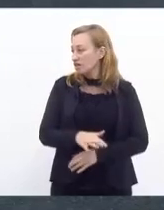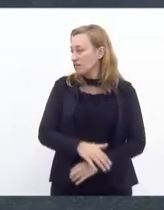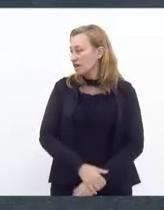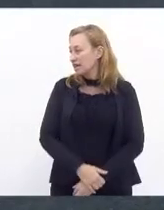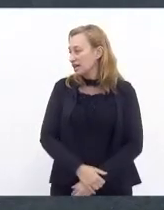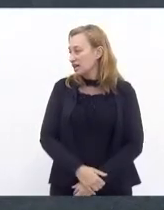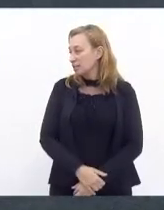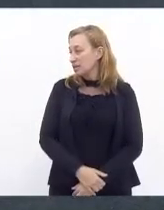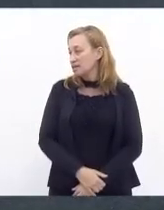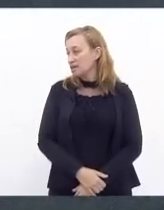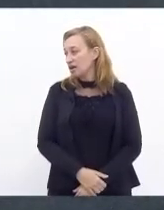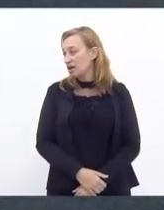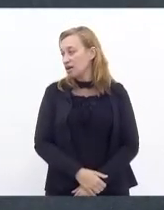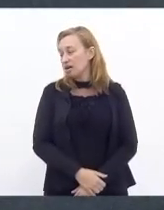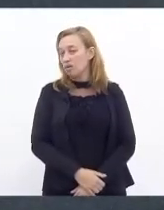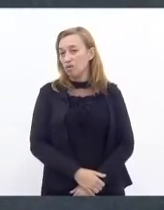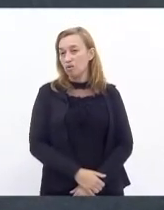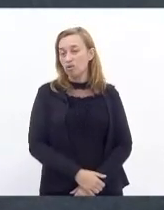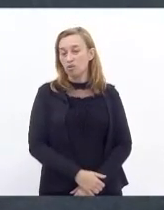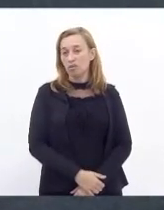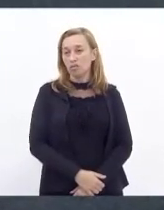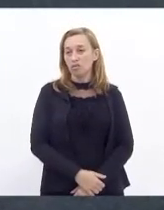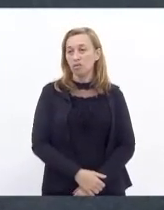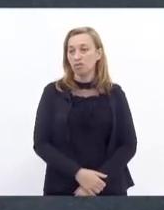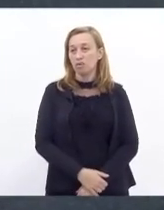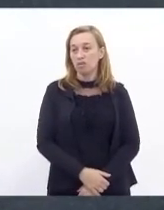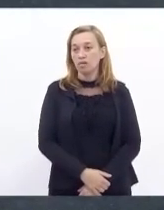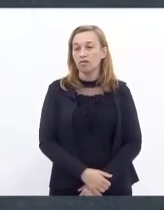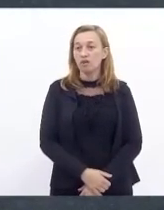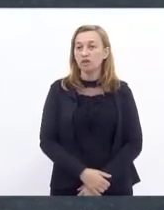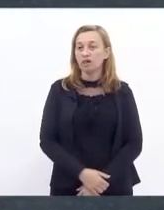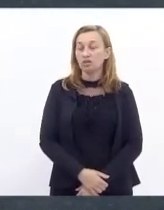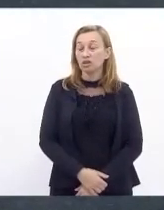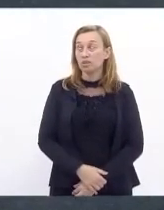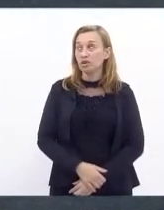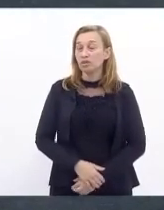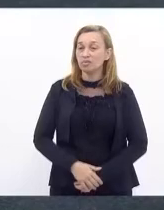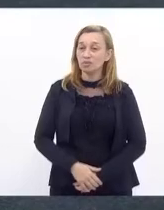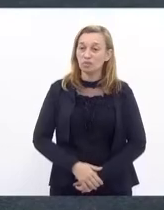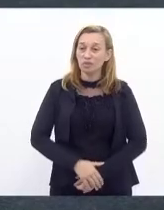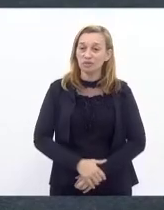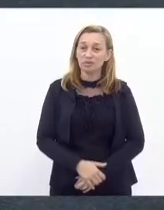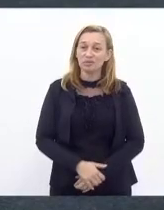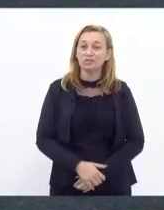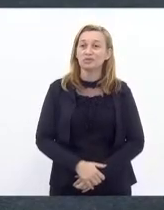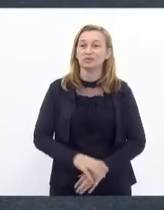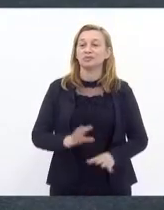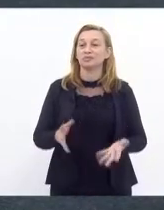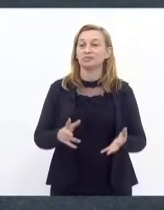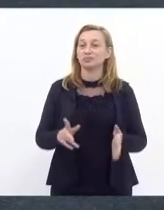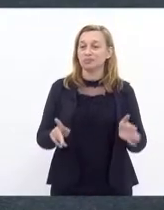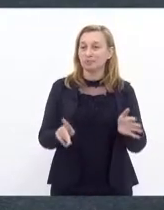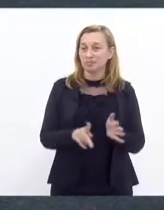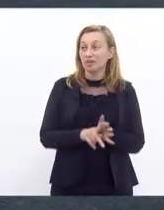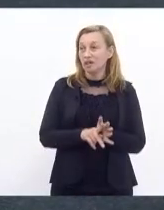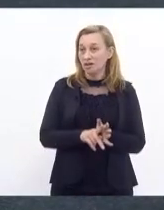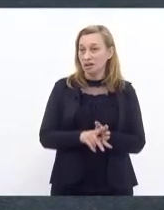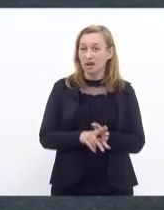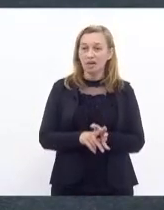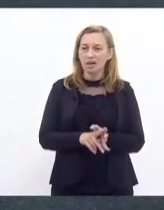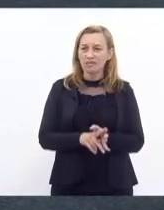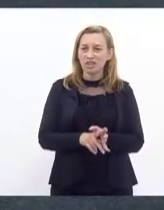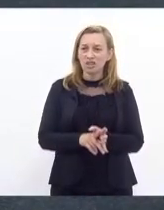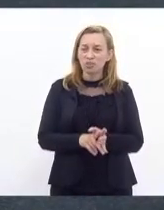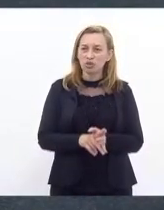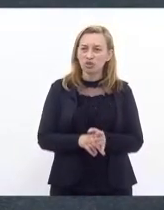parabenizar o deputado Sérgio Fernandes pela apresentação desse projeto, que é um projeto que valoriza o diretor de escola e